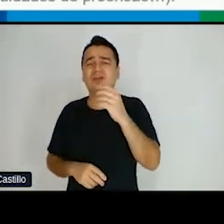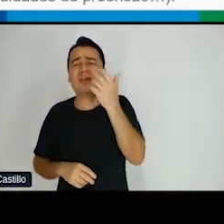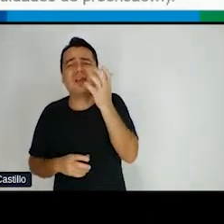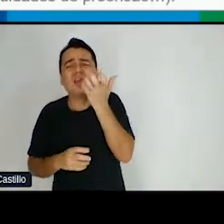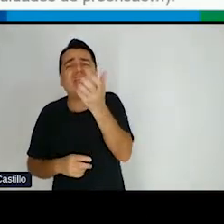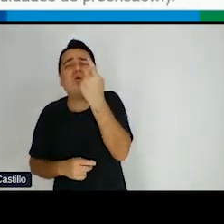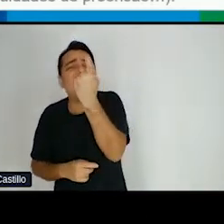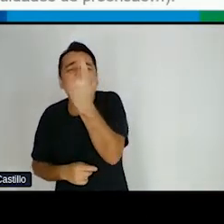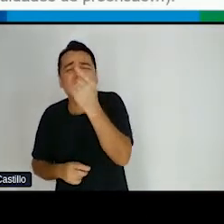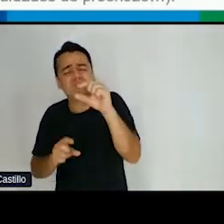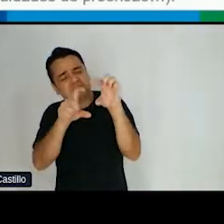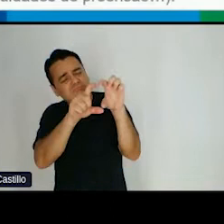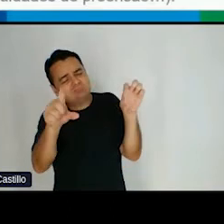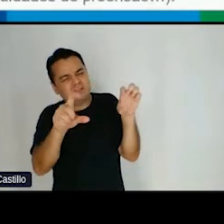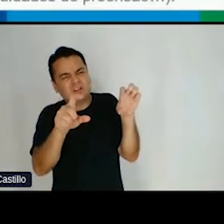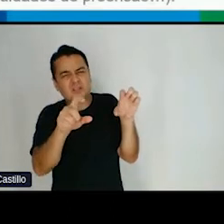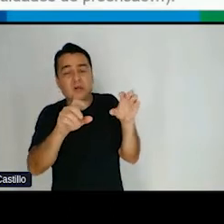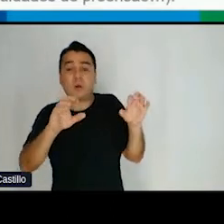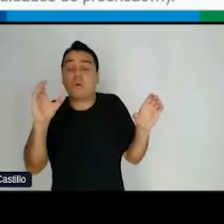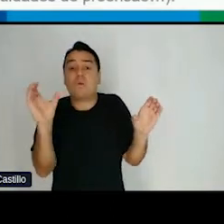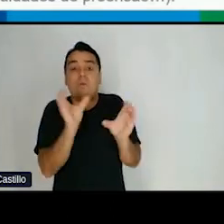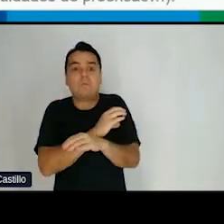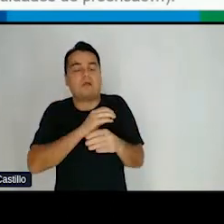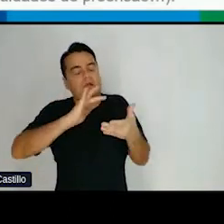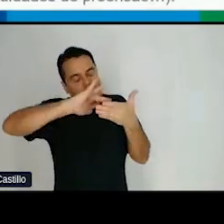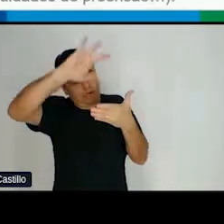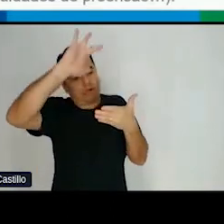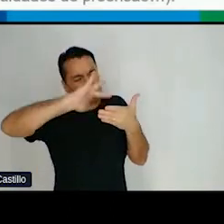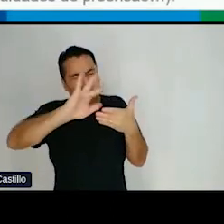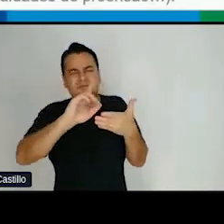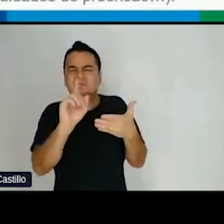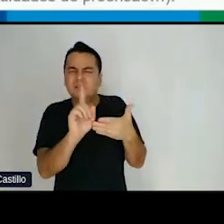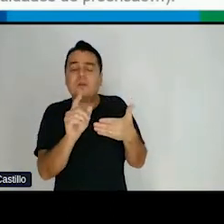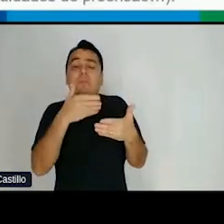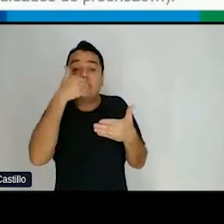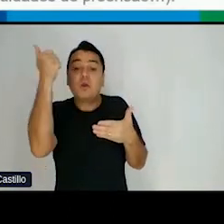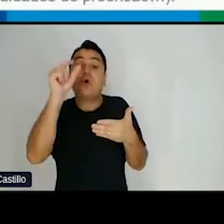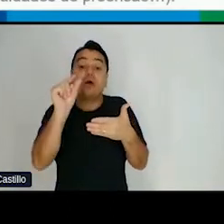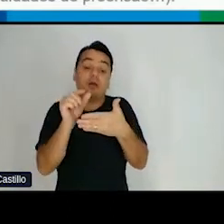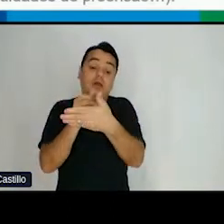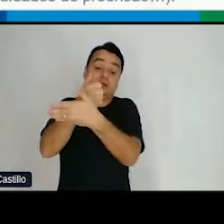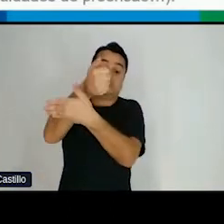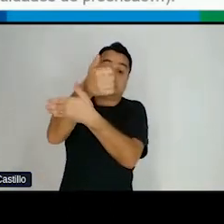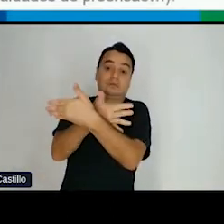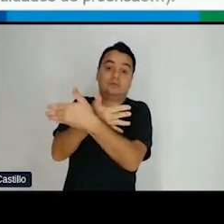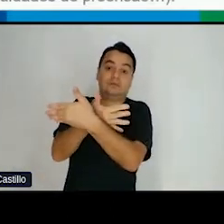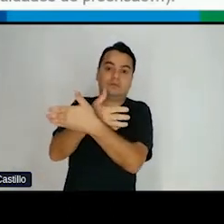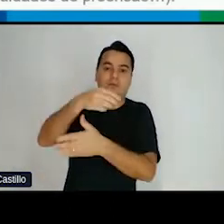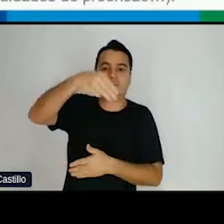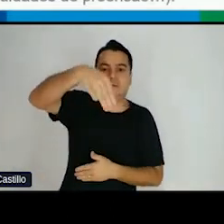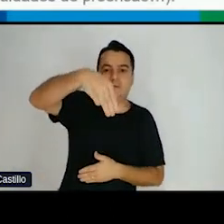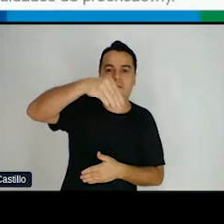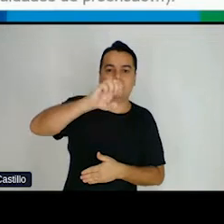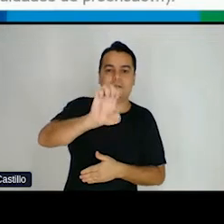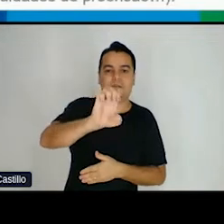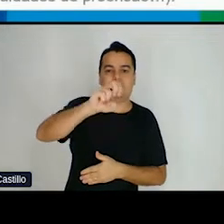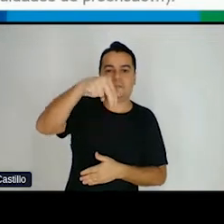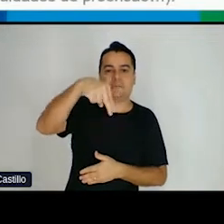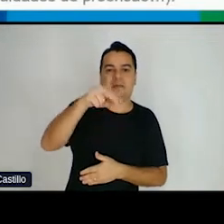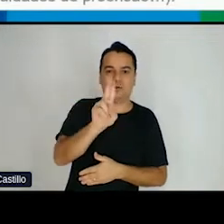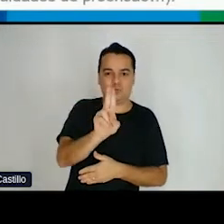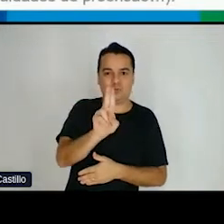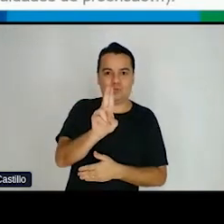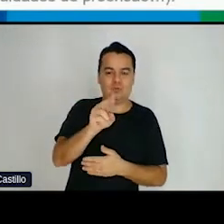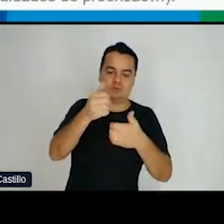tópicos, ele não quer ler o meu artigo inteiro. Por que eu não vou colocar um sumário para ele? Um sumário linkável. Ou seja,